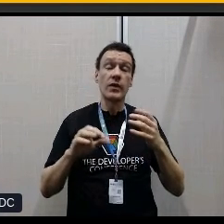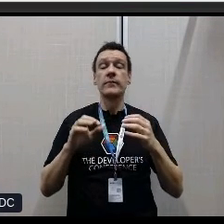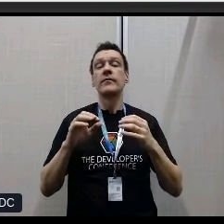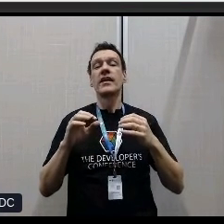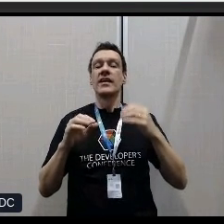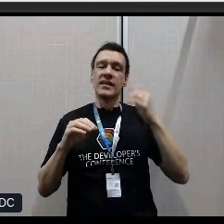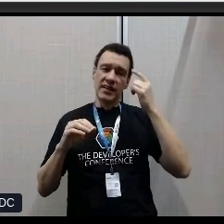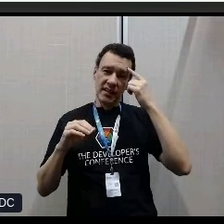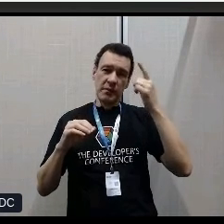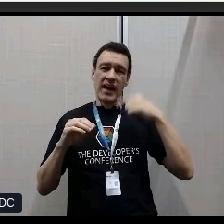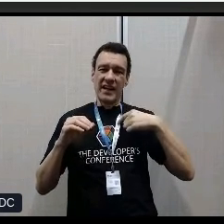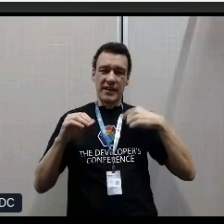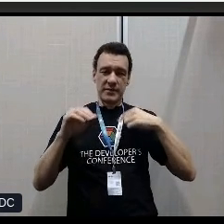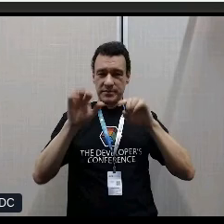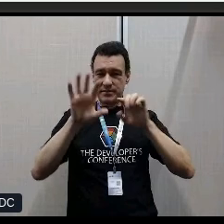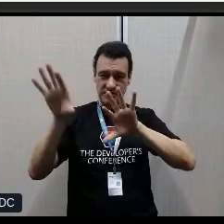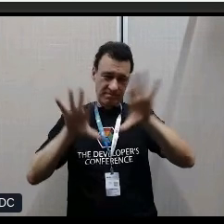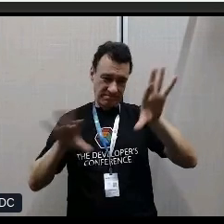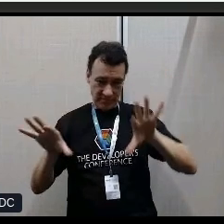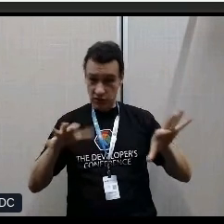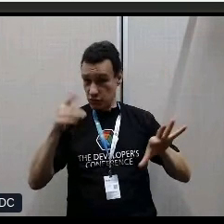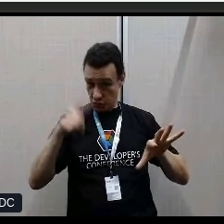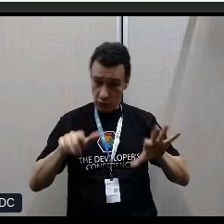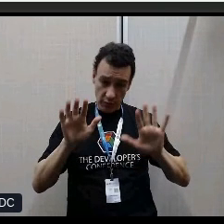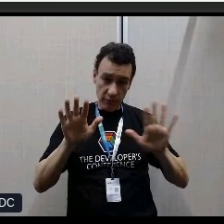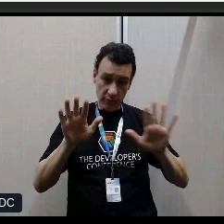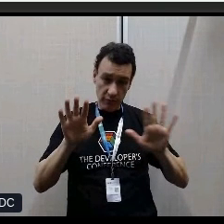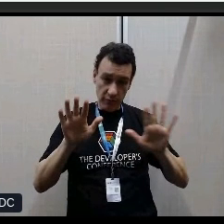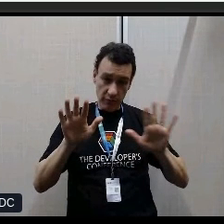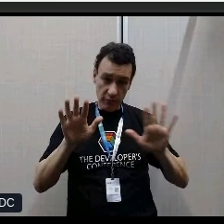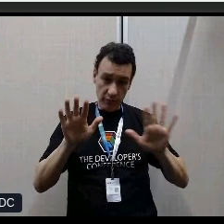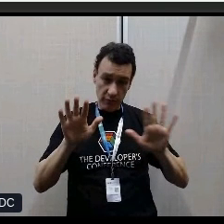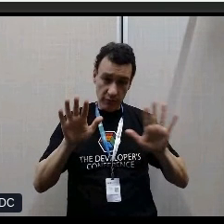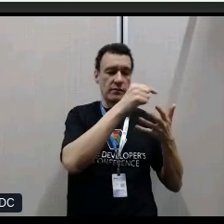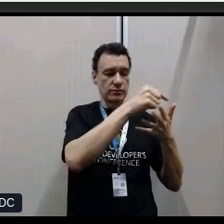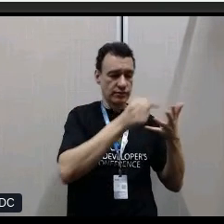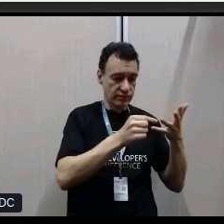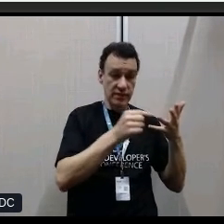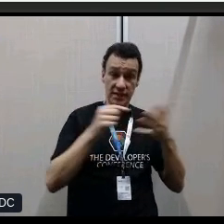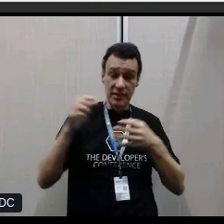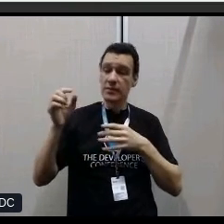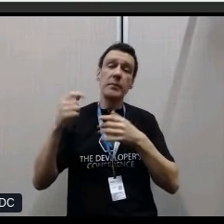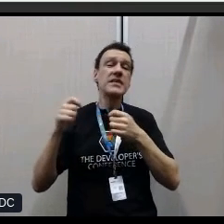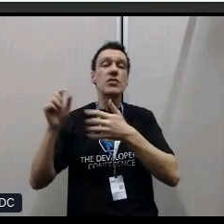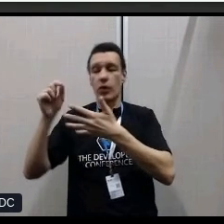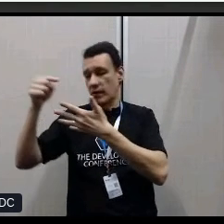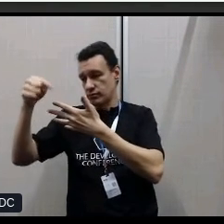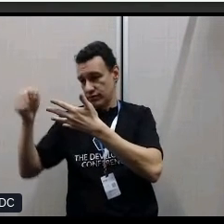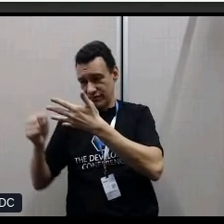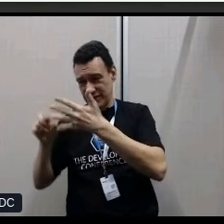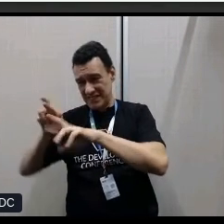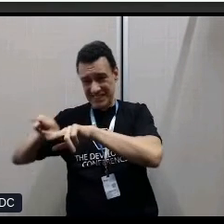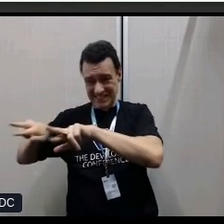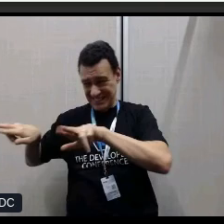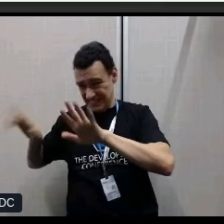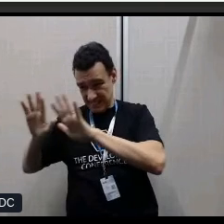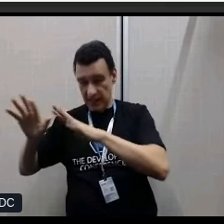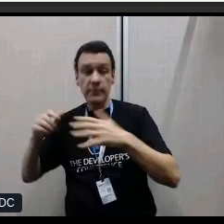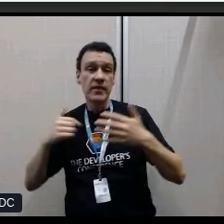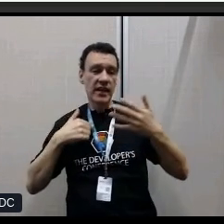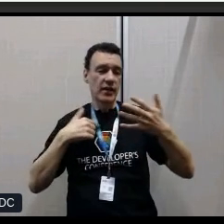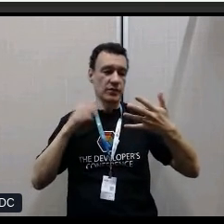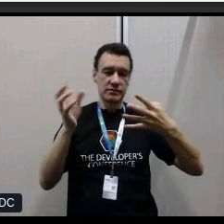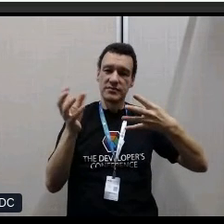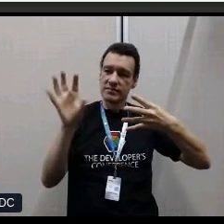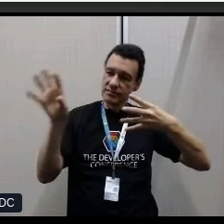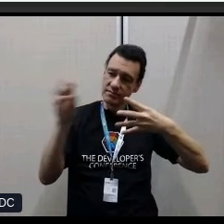processo de leitura. E aí, cada recomendação eu coloquei em 4 partes. O título da recomendação e um breve descritivo